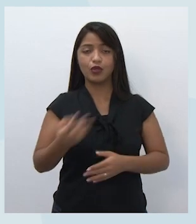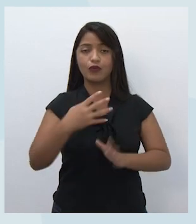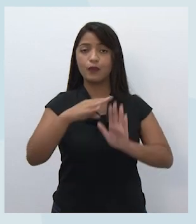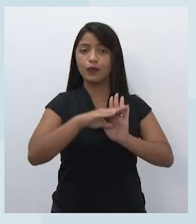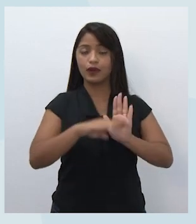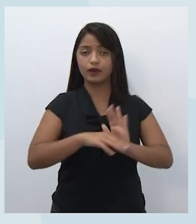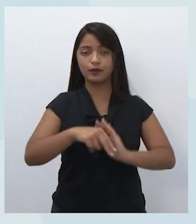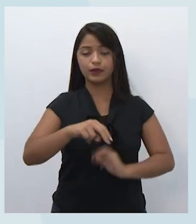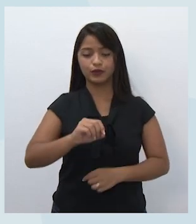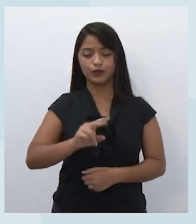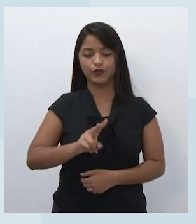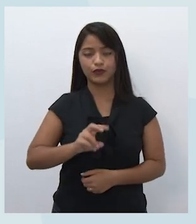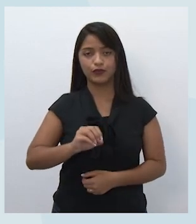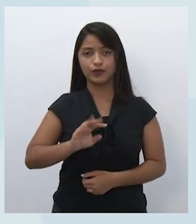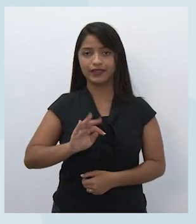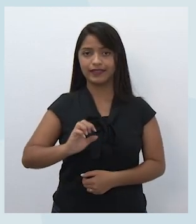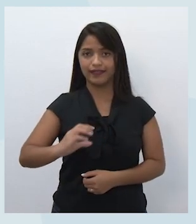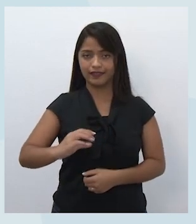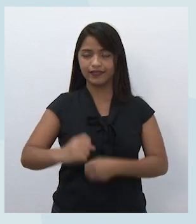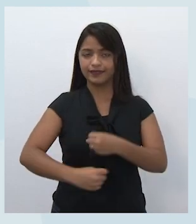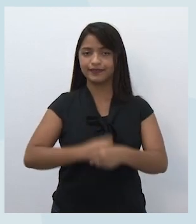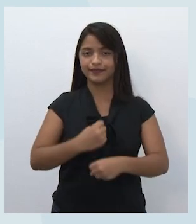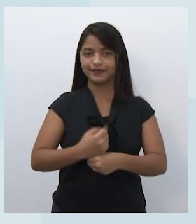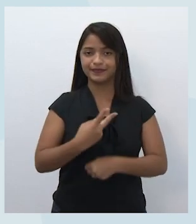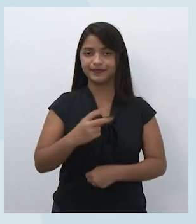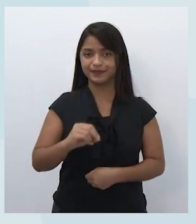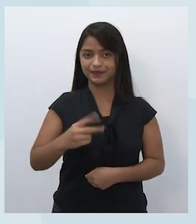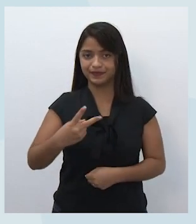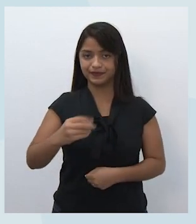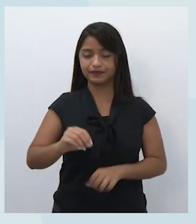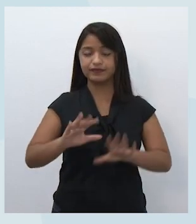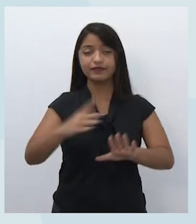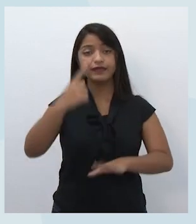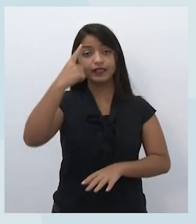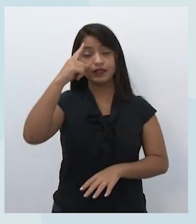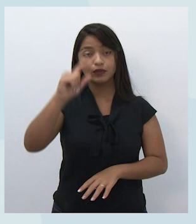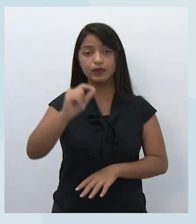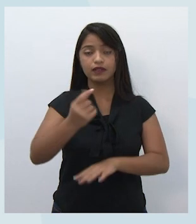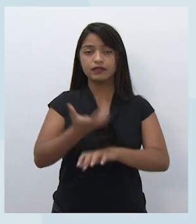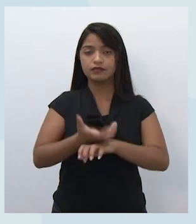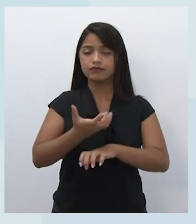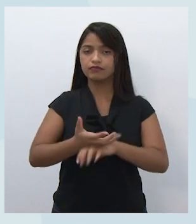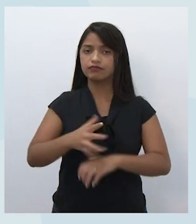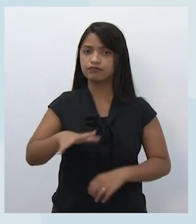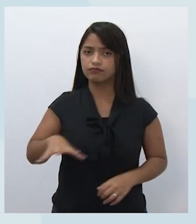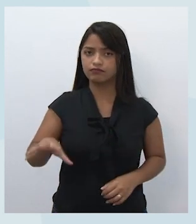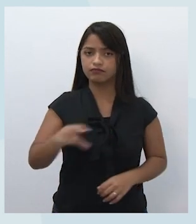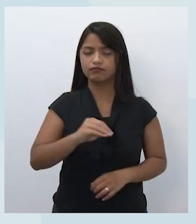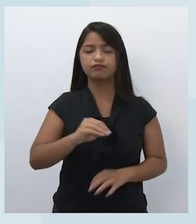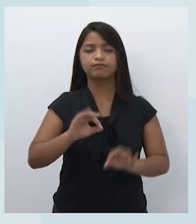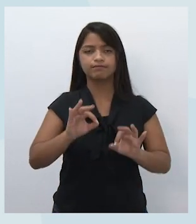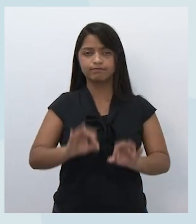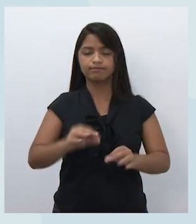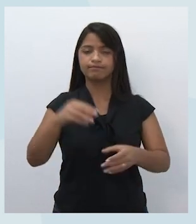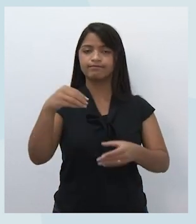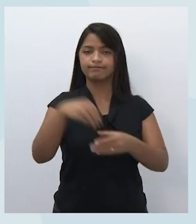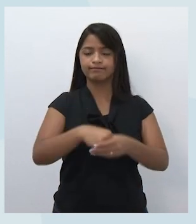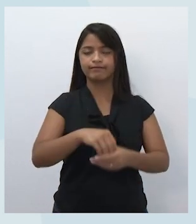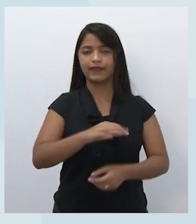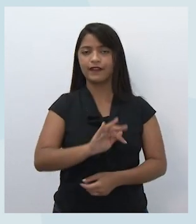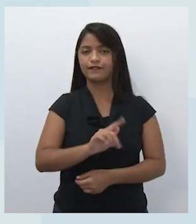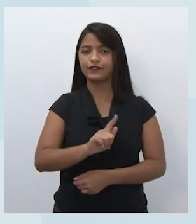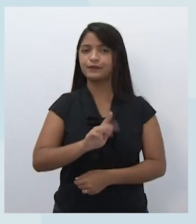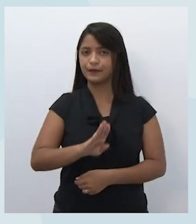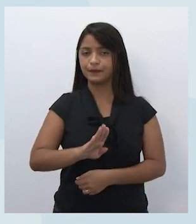2020. Lembrando sempre que todos os componentes estão garantidos na formação geral básica e